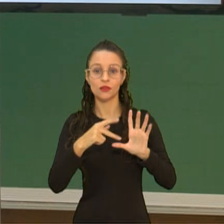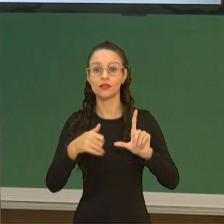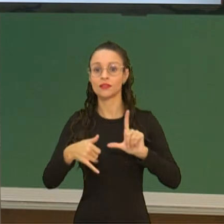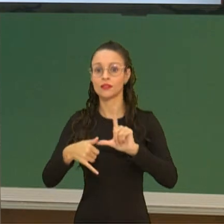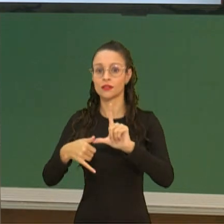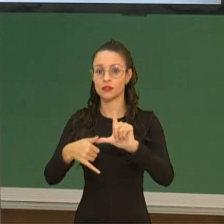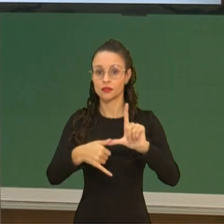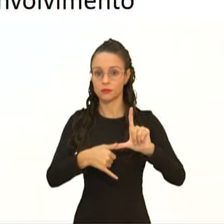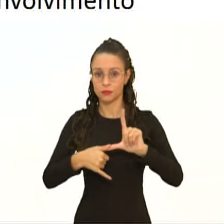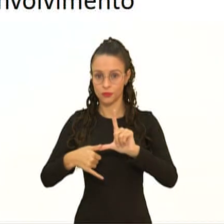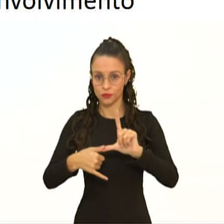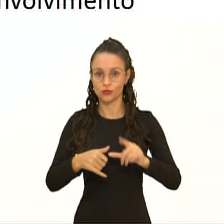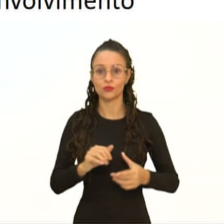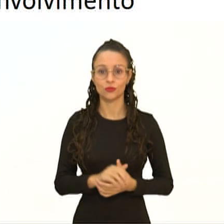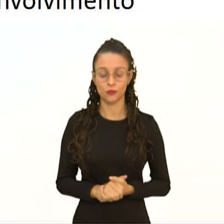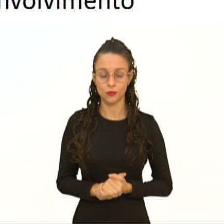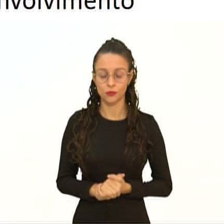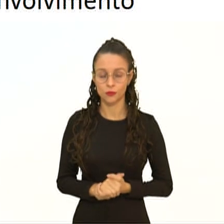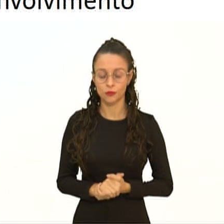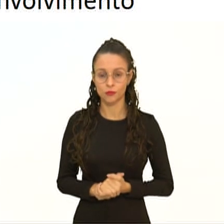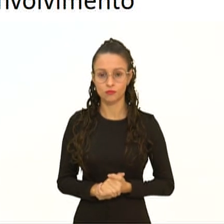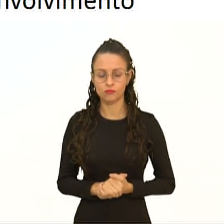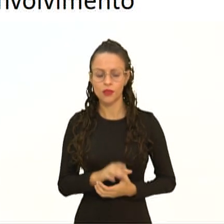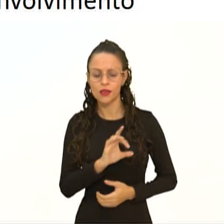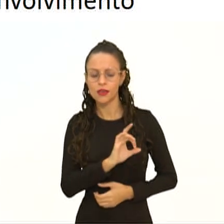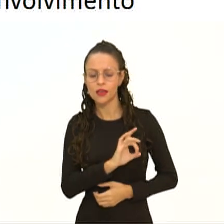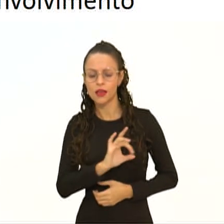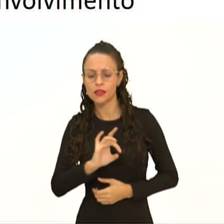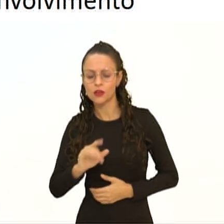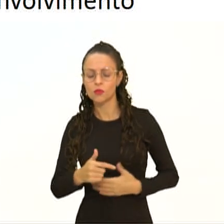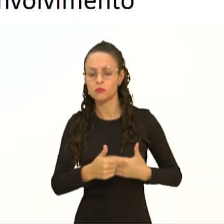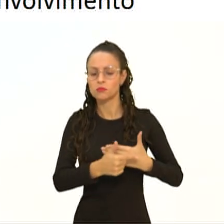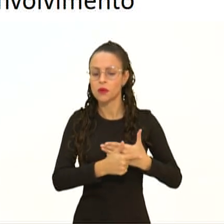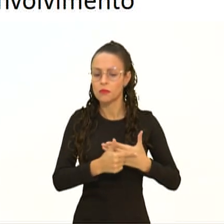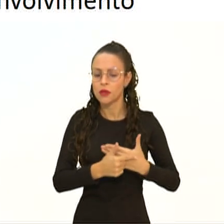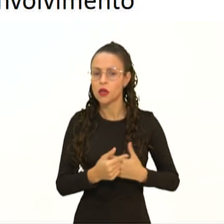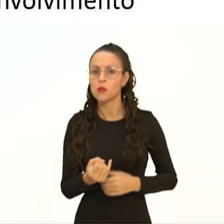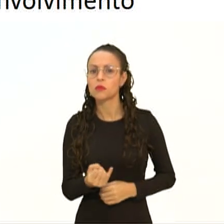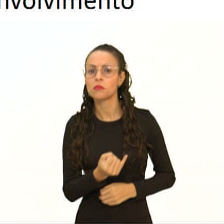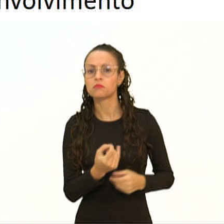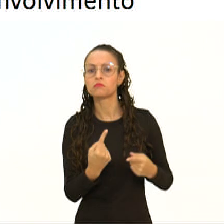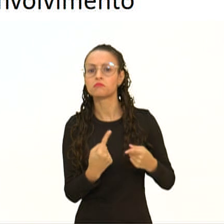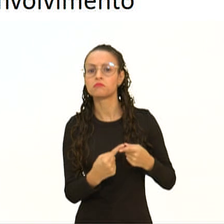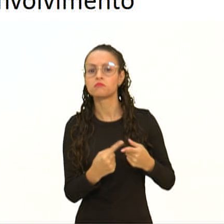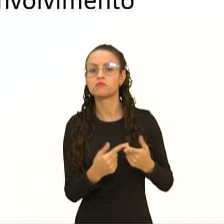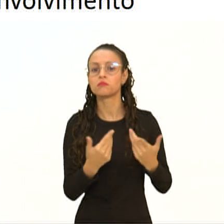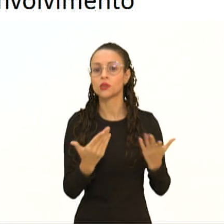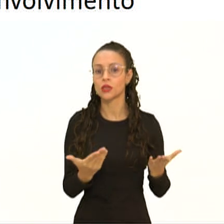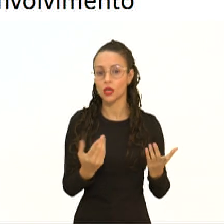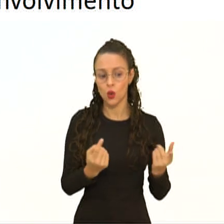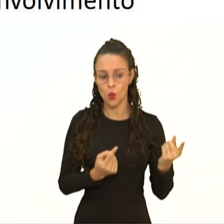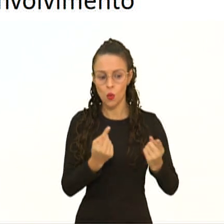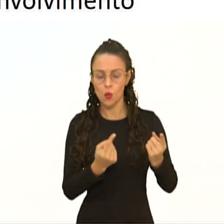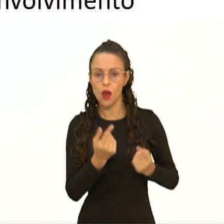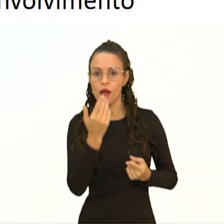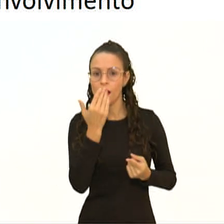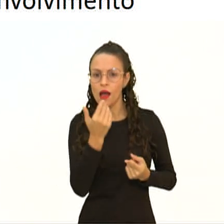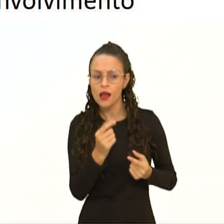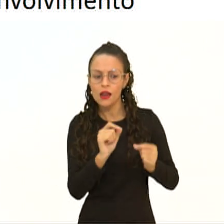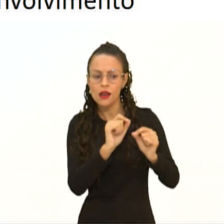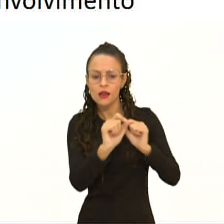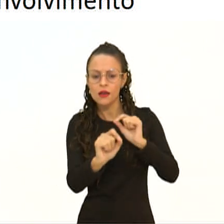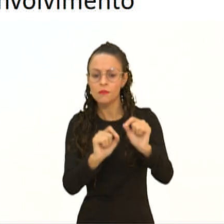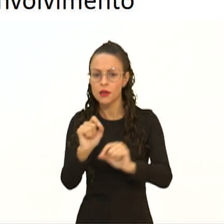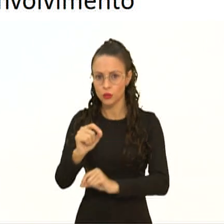lipídios nós vimos a função de cada um deles a importância e em que alimentos a gente encontra